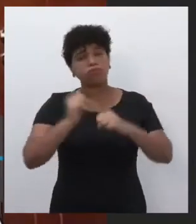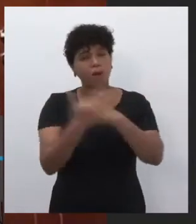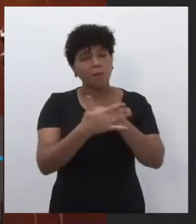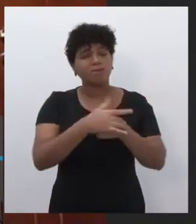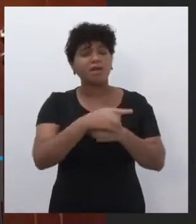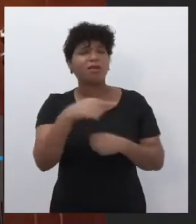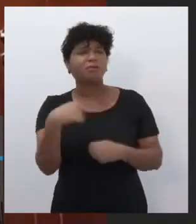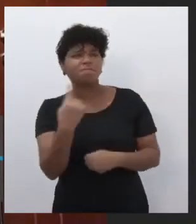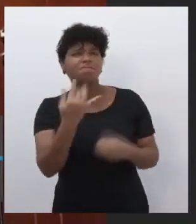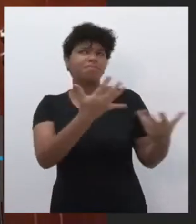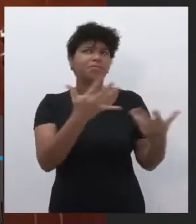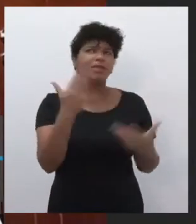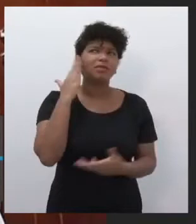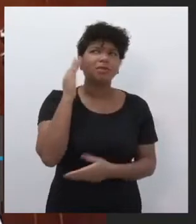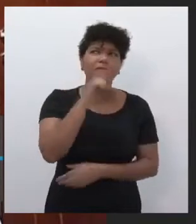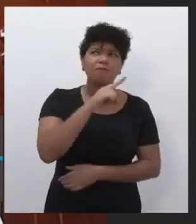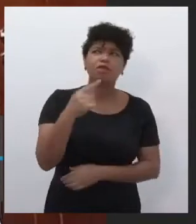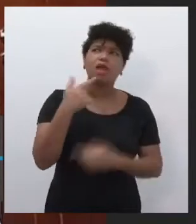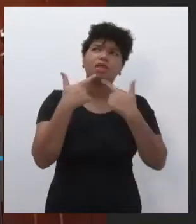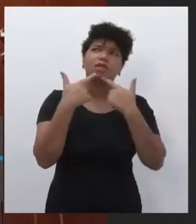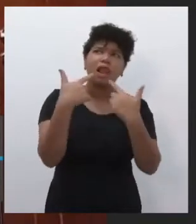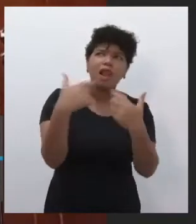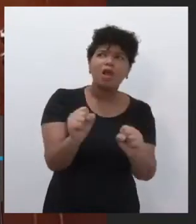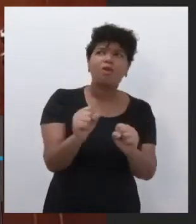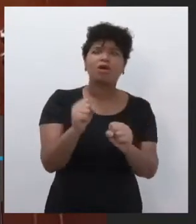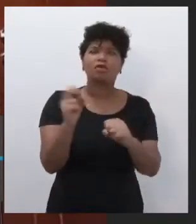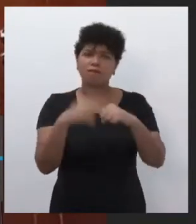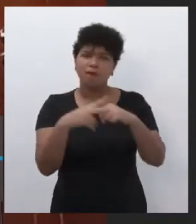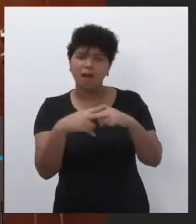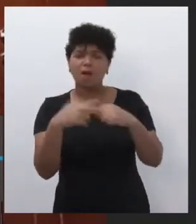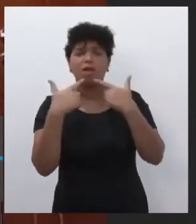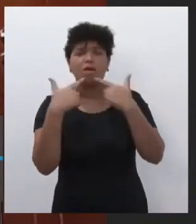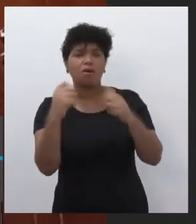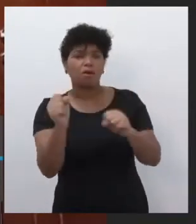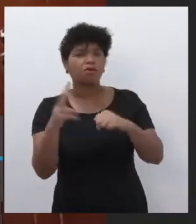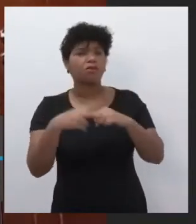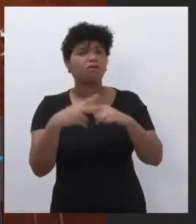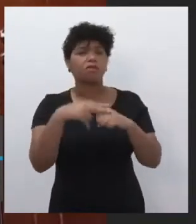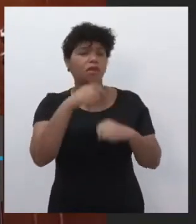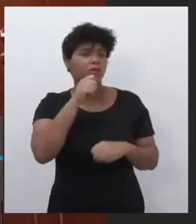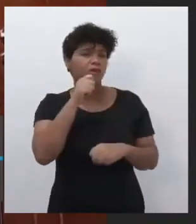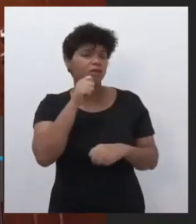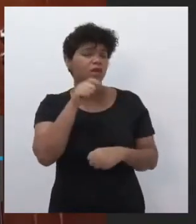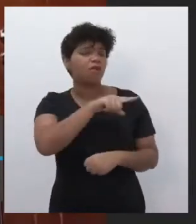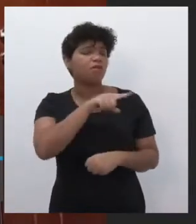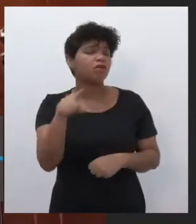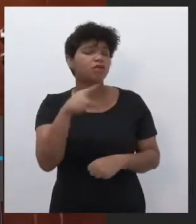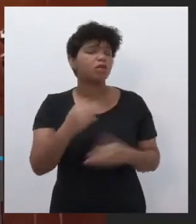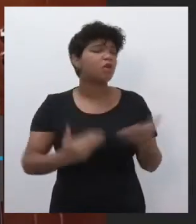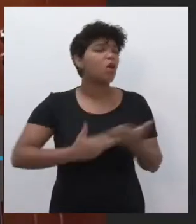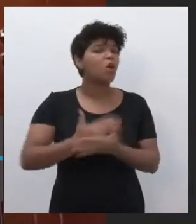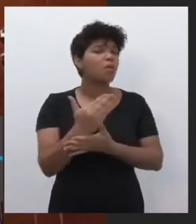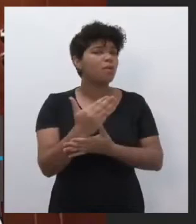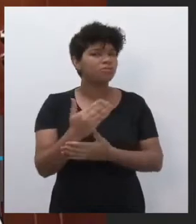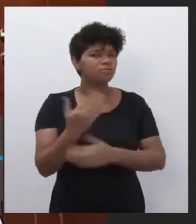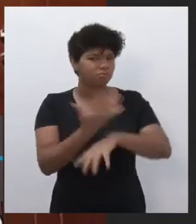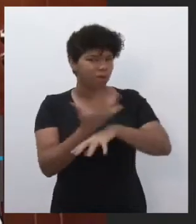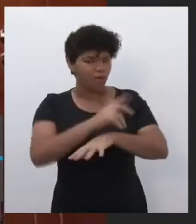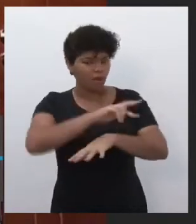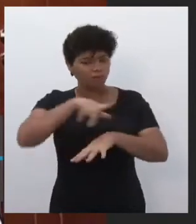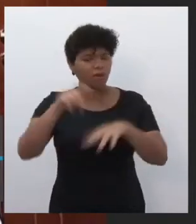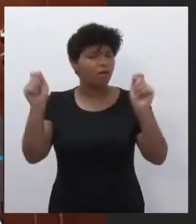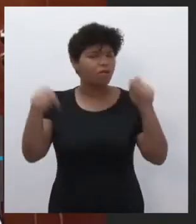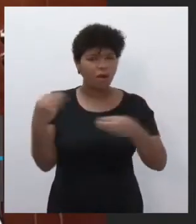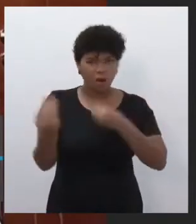agora outros exemplos de linguagem verbal, não verbal e multimodal que podem ser trabalhadas a partir da interdisciplinaridade. Para isso,